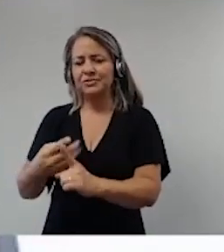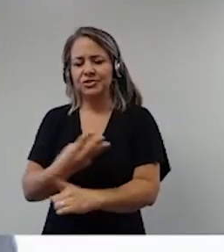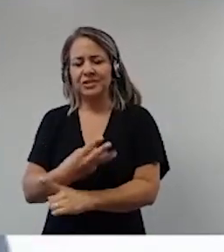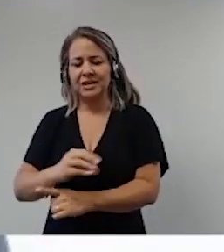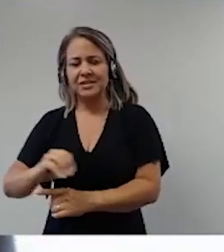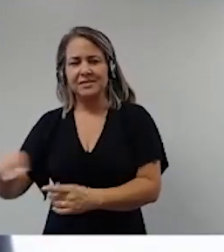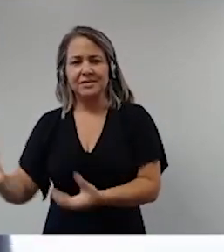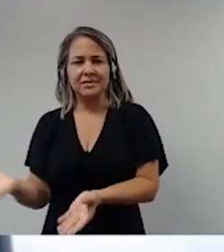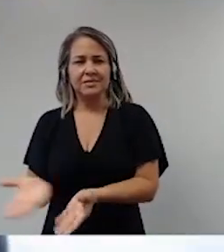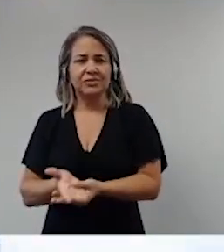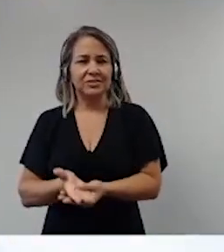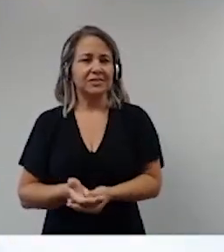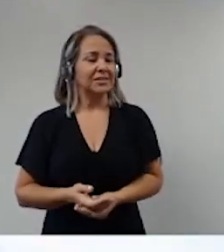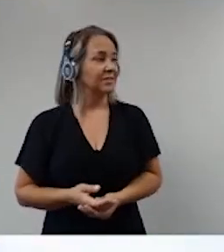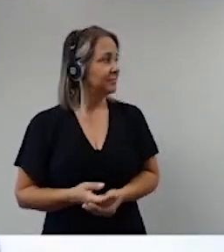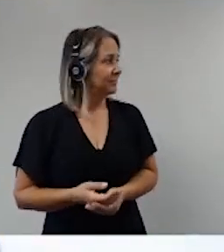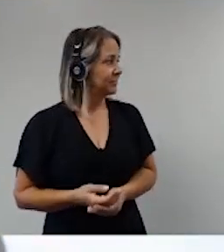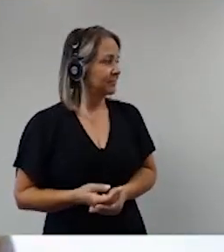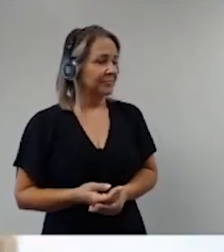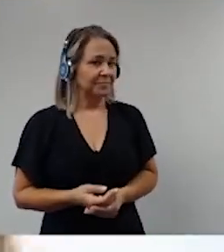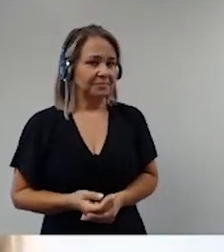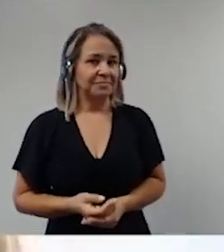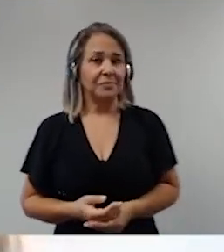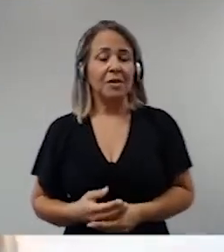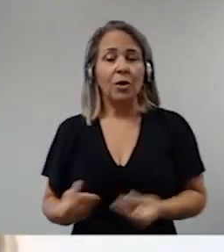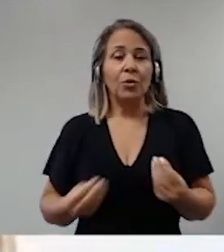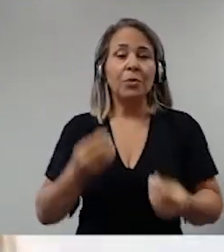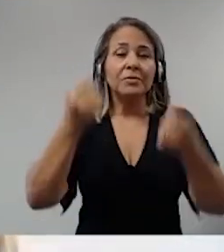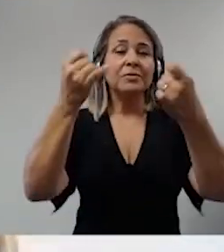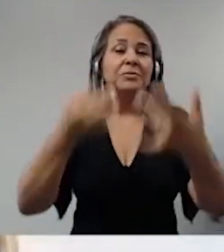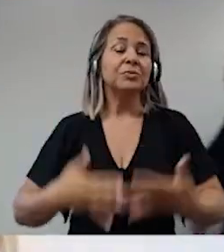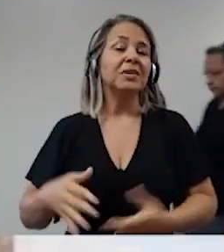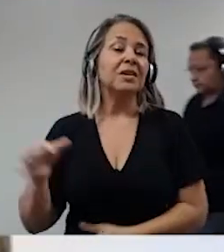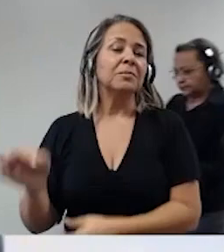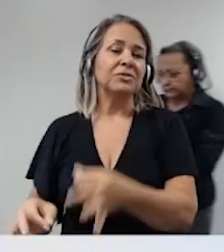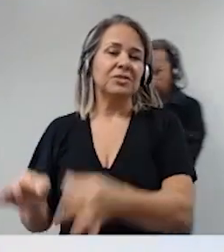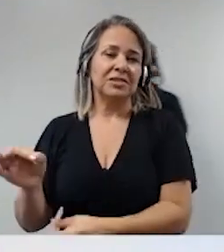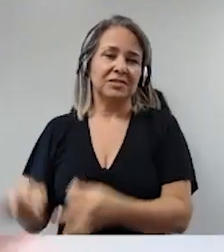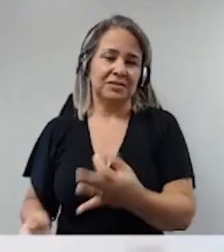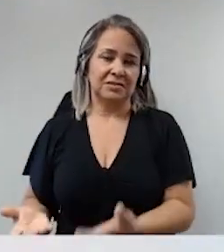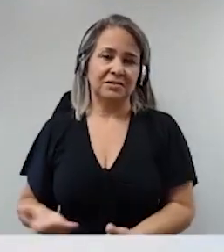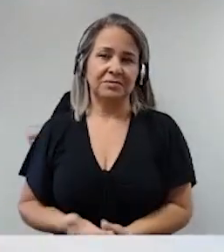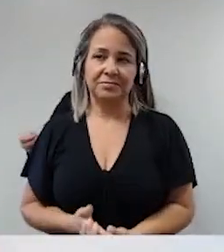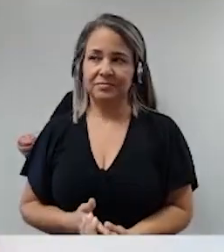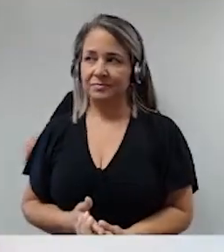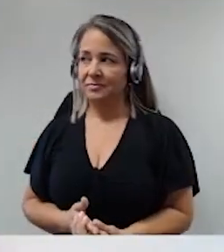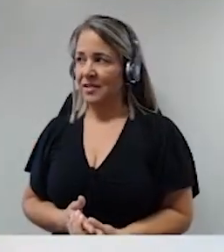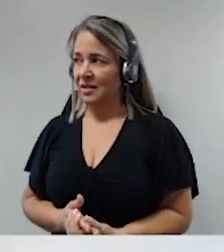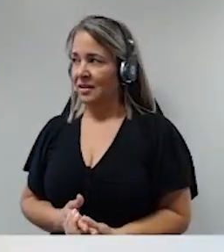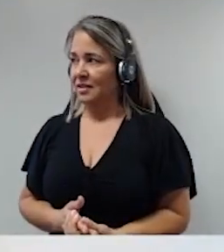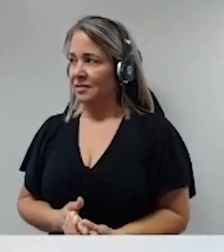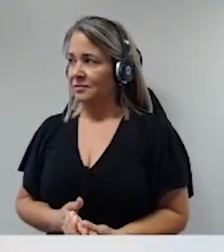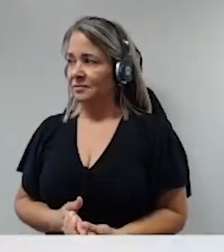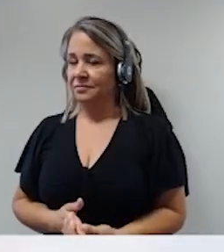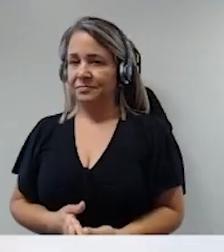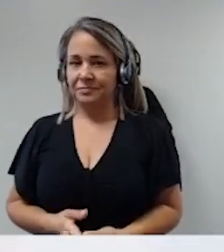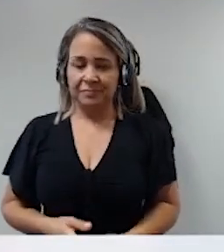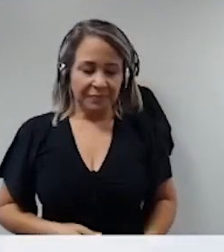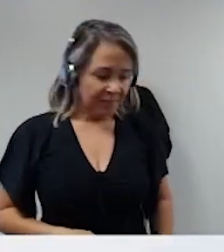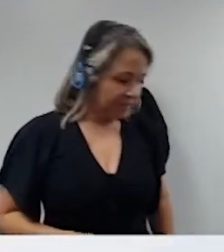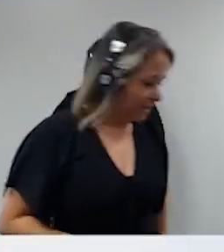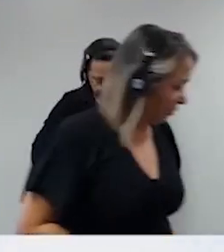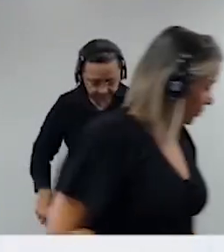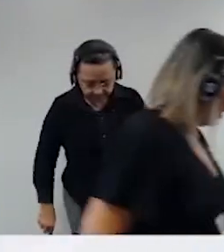judiciais, e pensamos, puxa, mas como é que a gente vai explicar isso para os juízes? E aí também nos surpreendemos positivamente, como que o